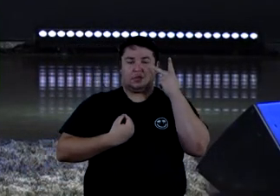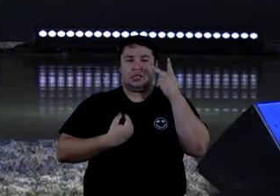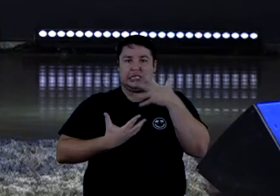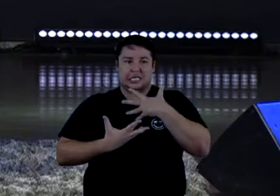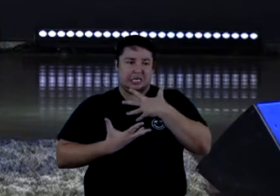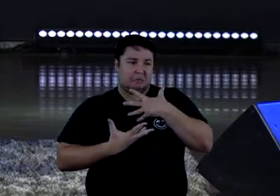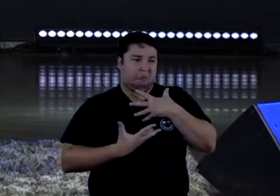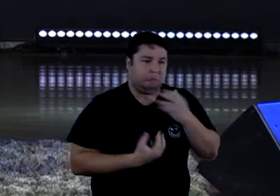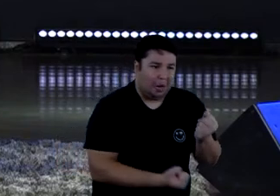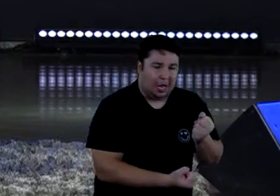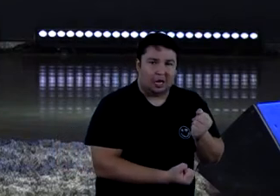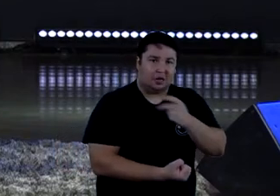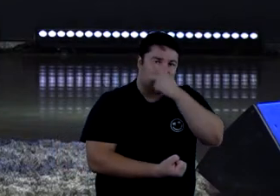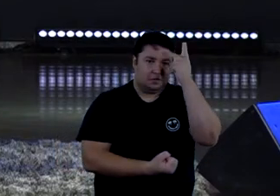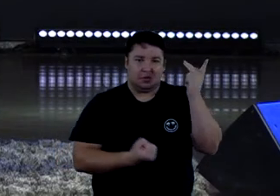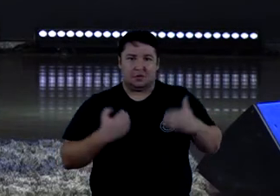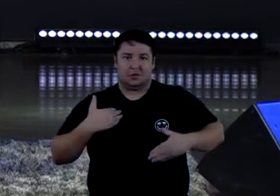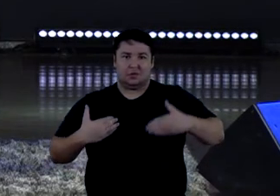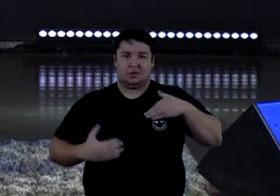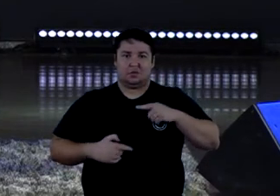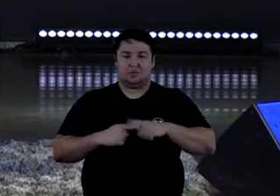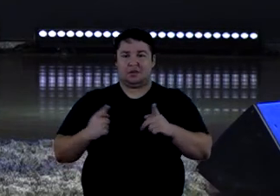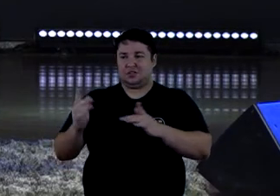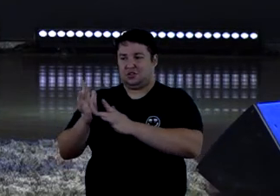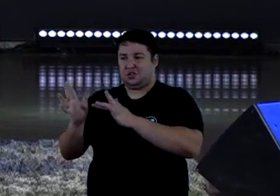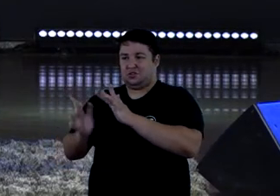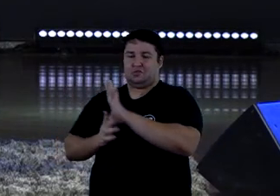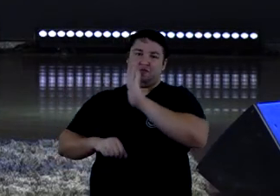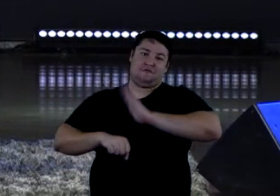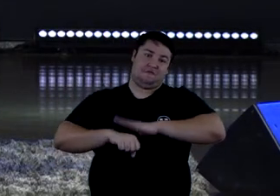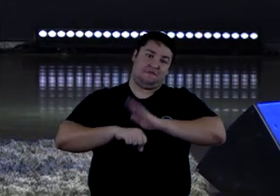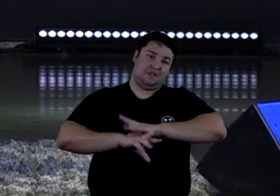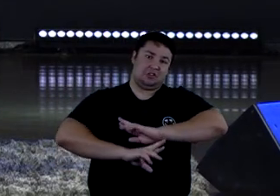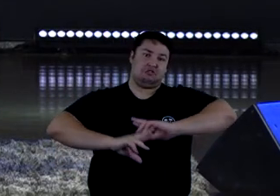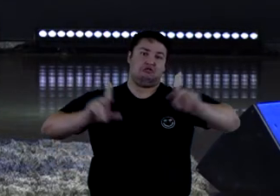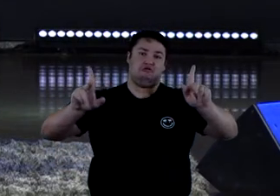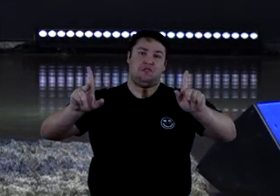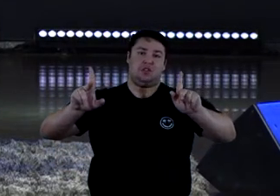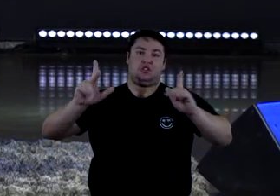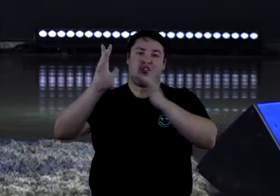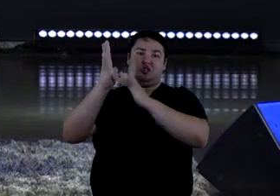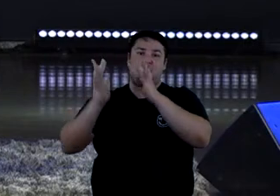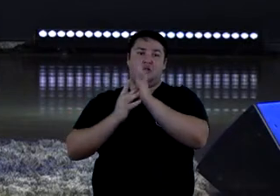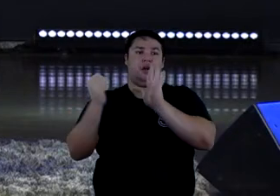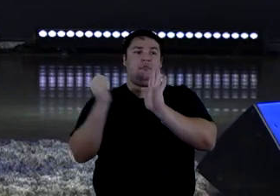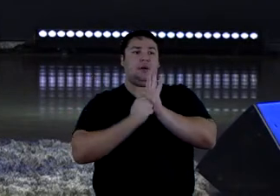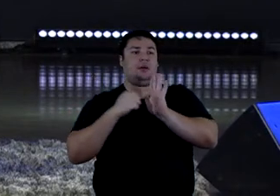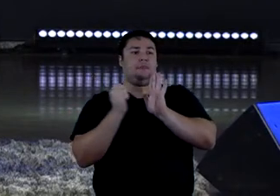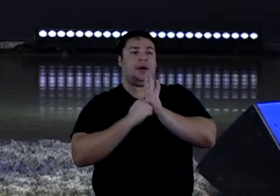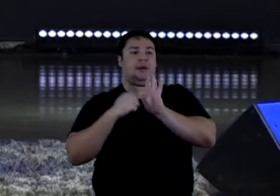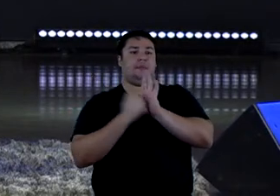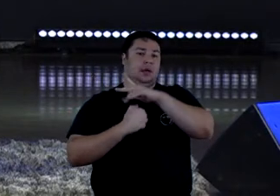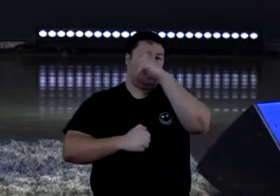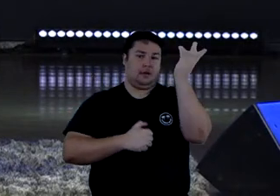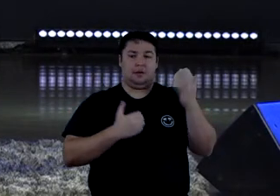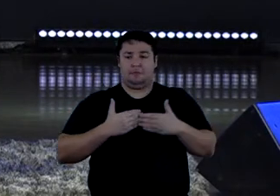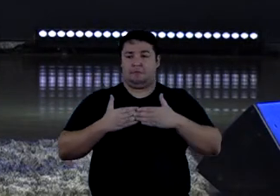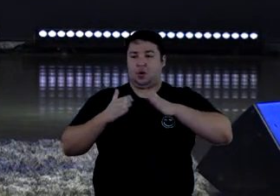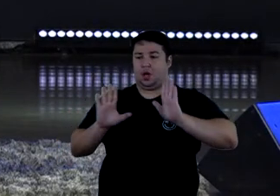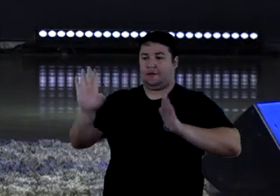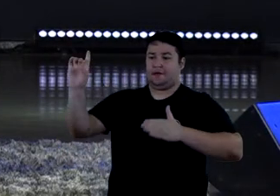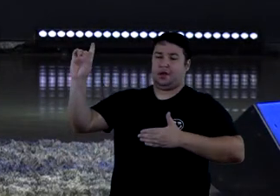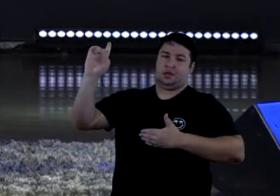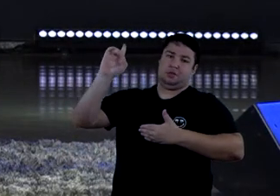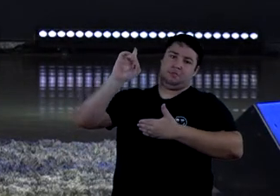possui o corpo das pessoas. Mas Jesus não faz isso. Ele diz: eu estou à porta e bato. Aquele que abrir, eu vou entrar.